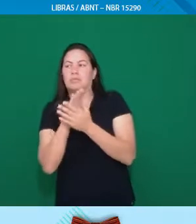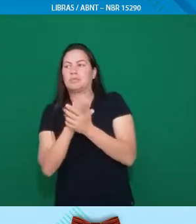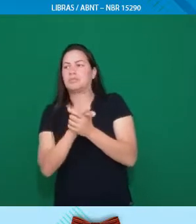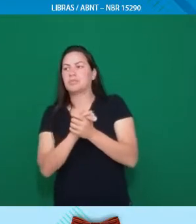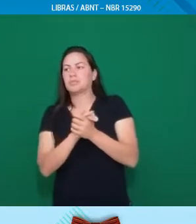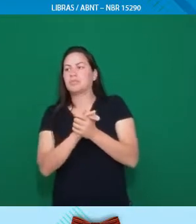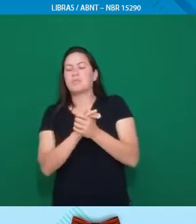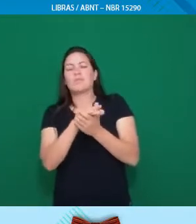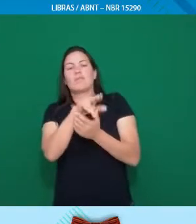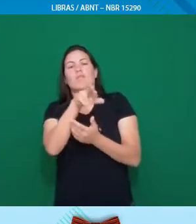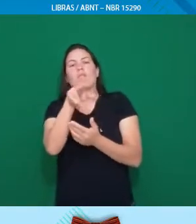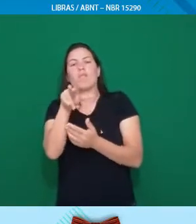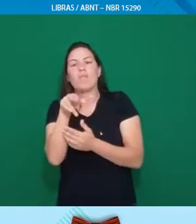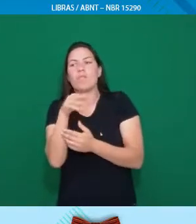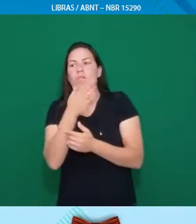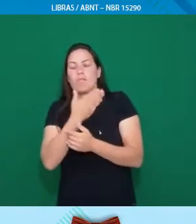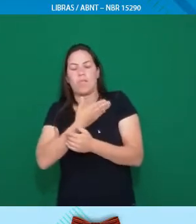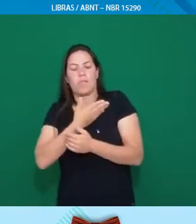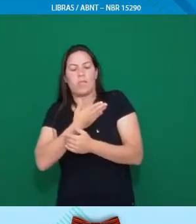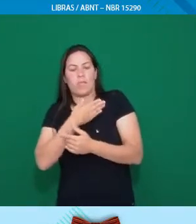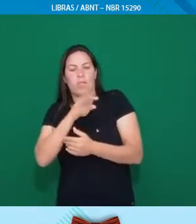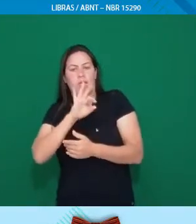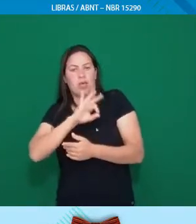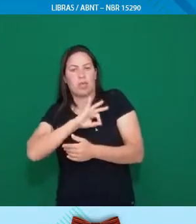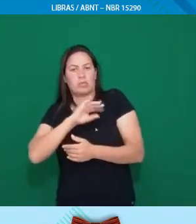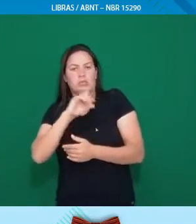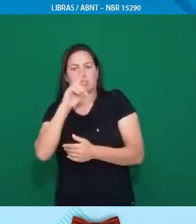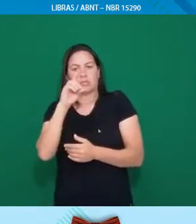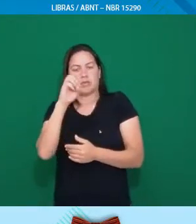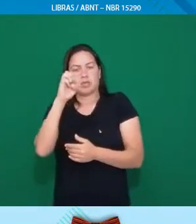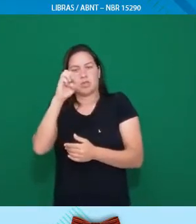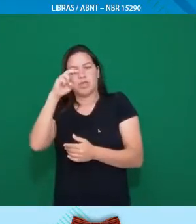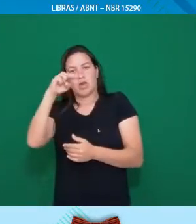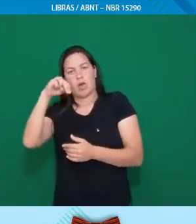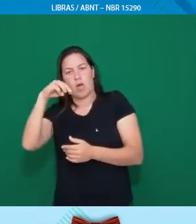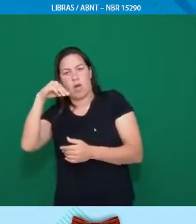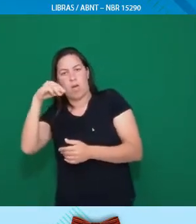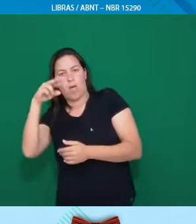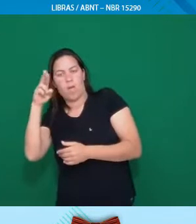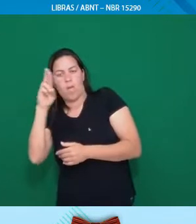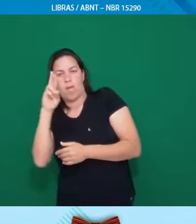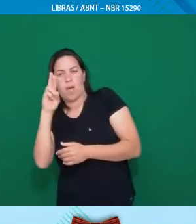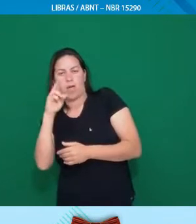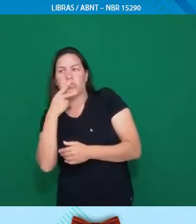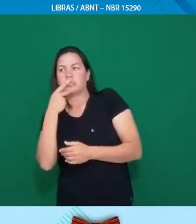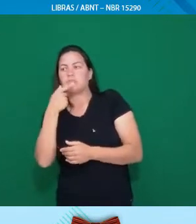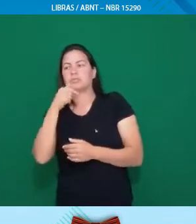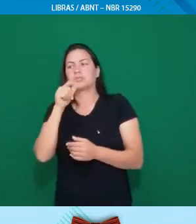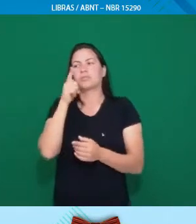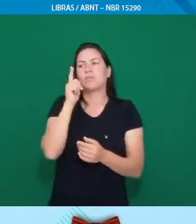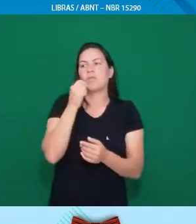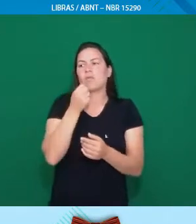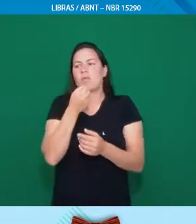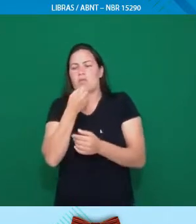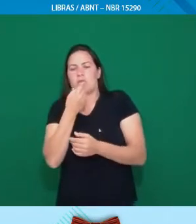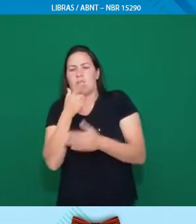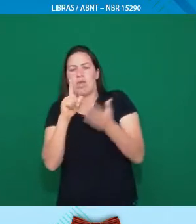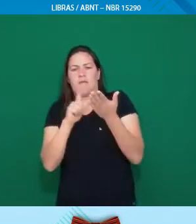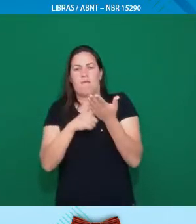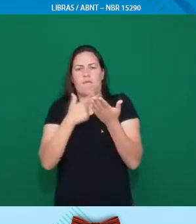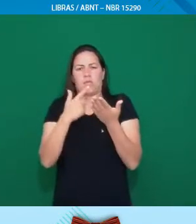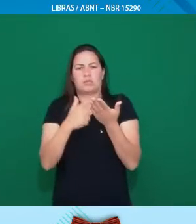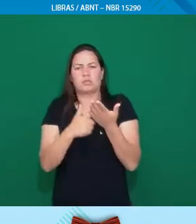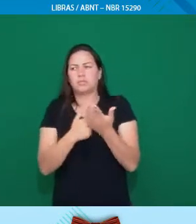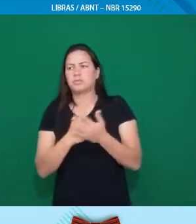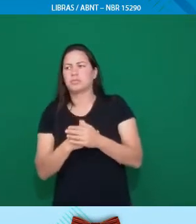presidente também da mesma forma Nossa sargento Djalma belíssimo trabalho que exibem ao homem da folha que